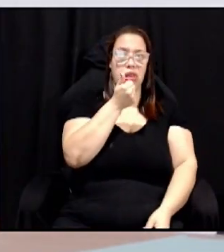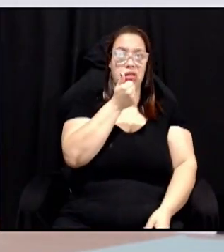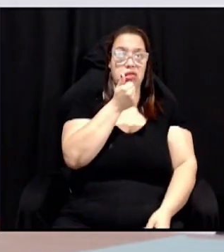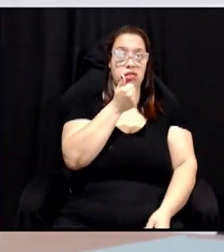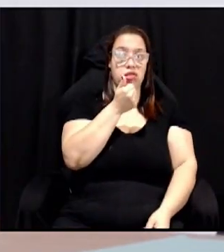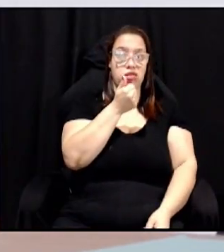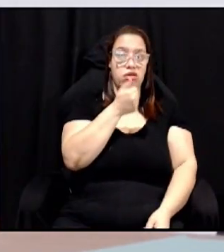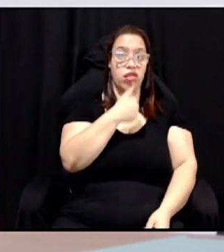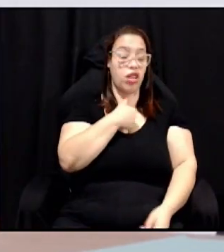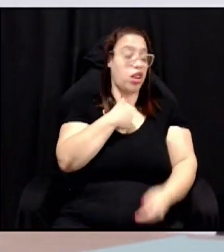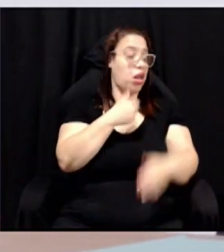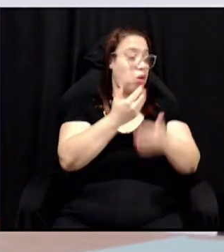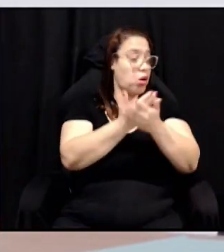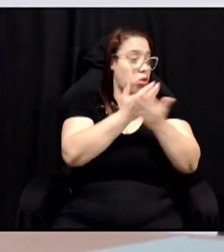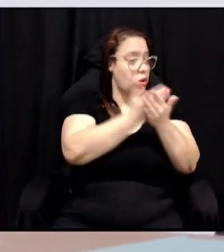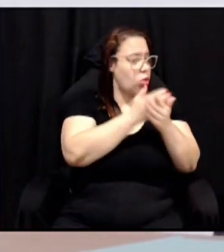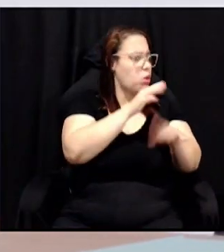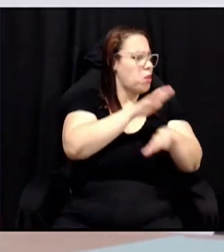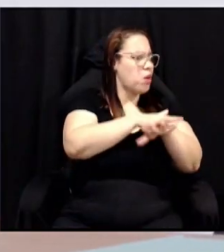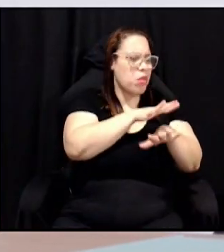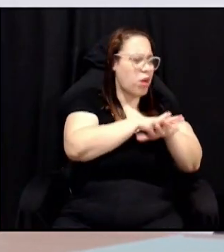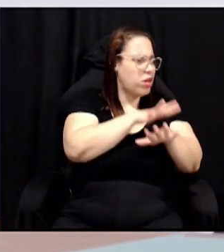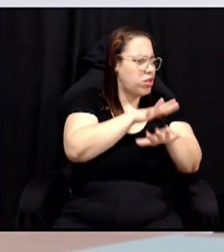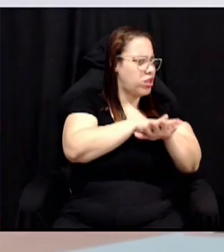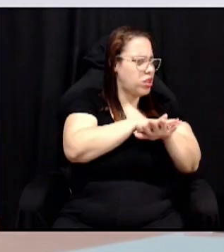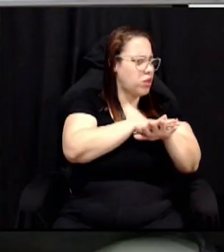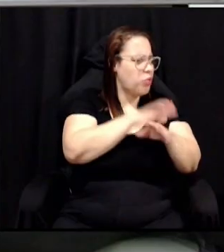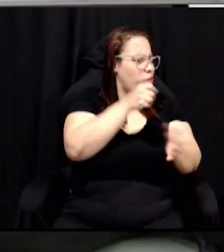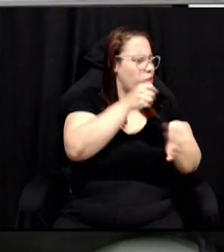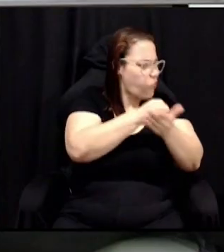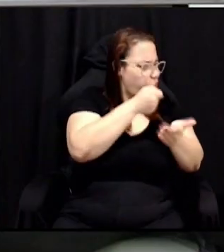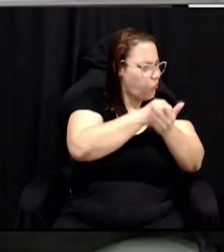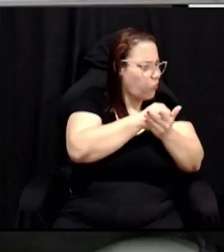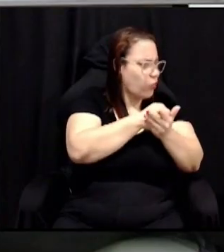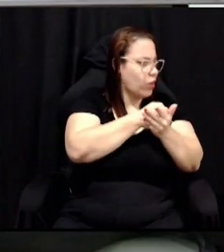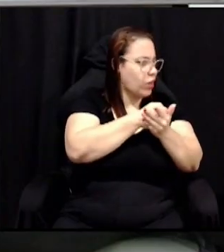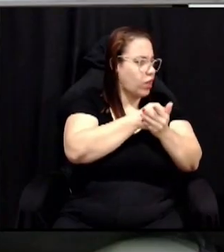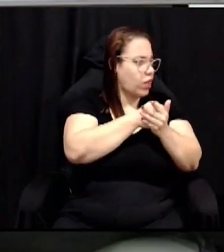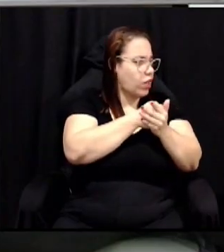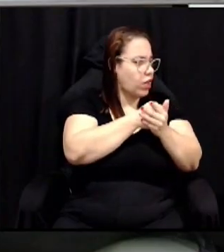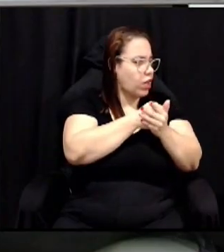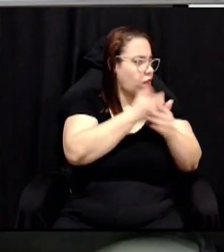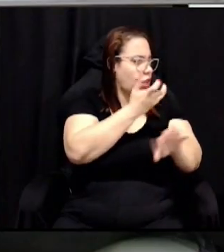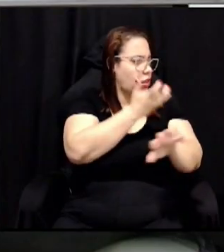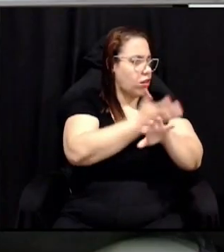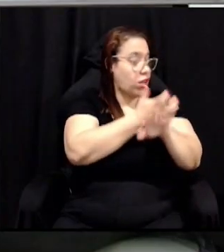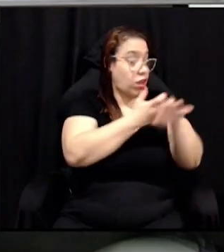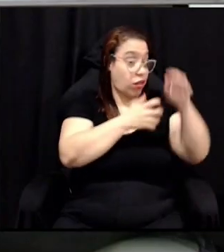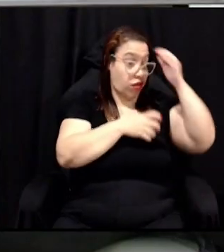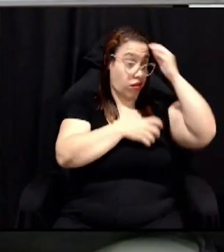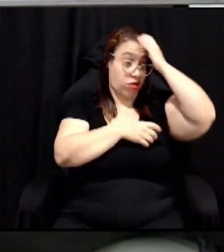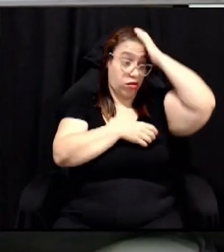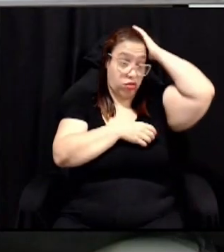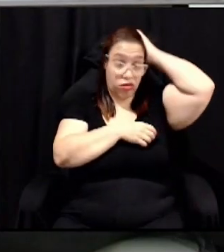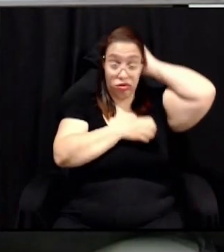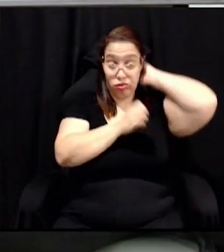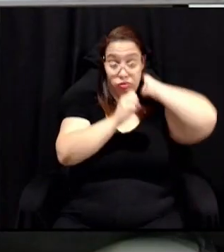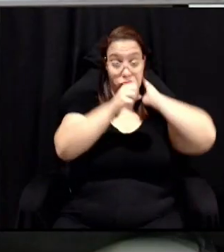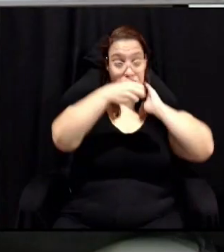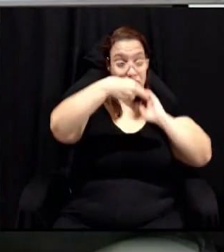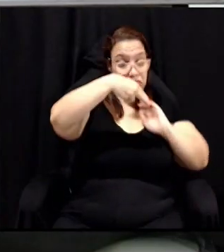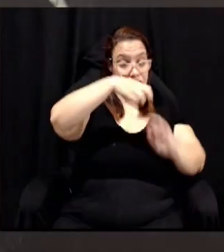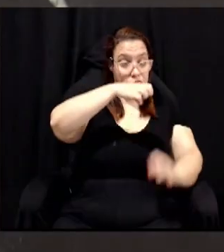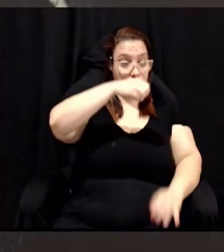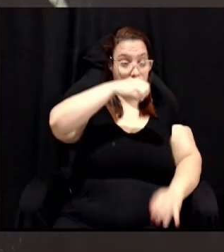estudar matemática, pegar firme nessa disciplina que às vezes é o bicho de sete cabeças do Enem, do vestibular, de concurso